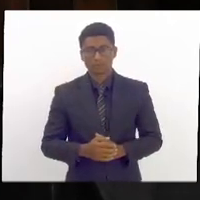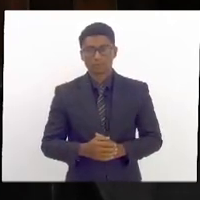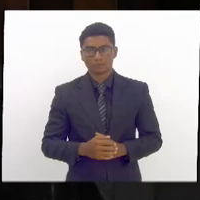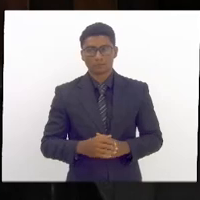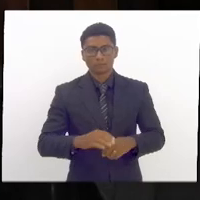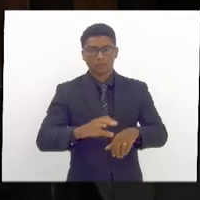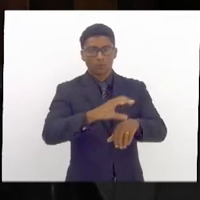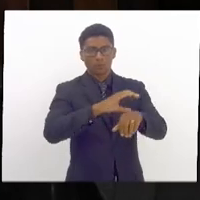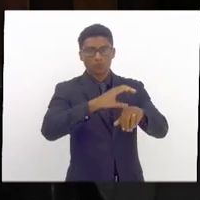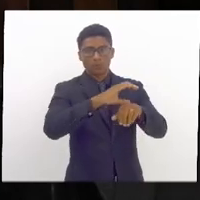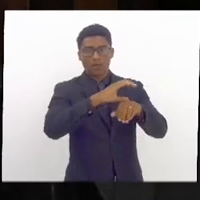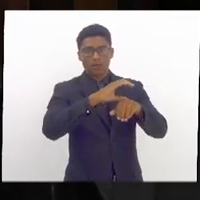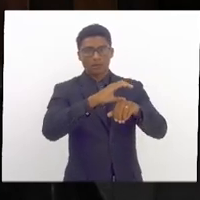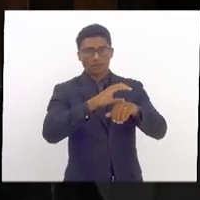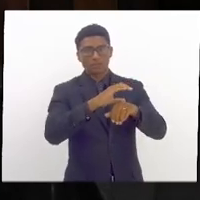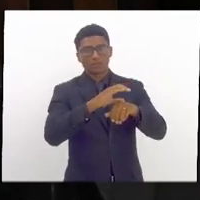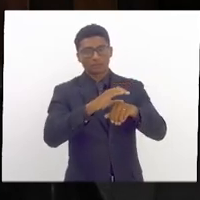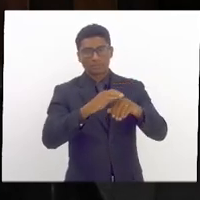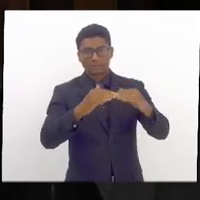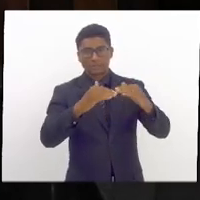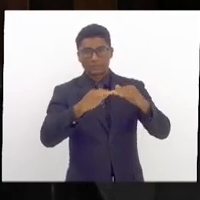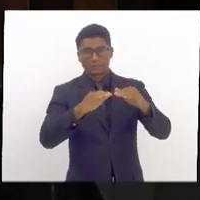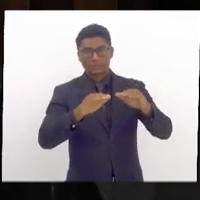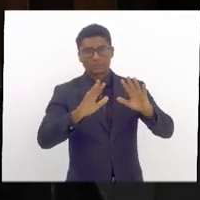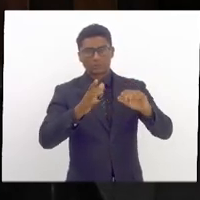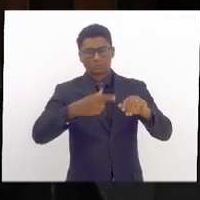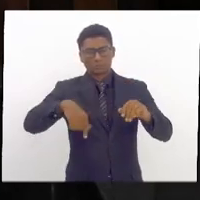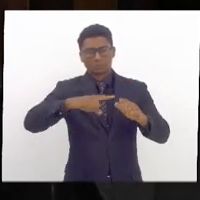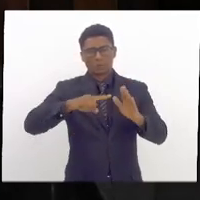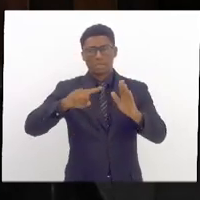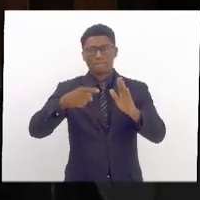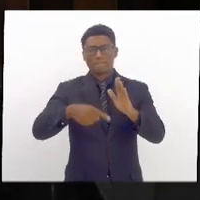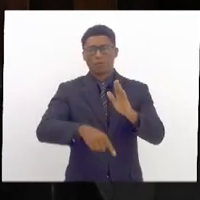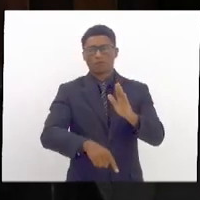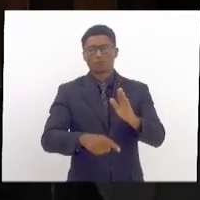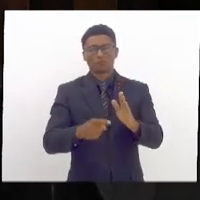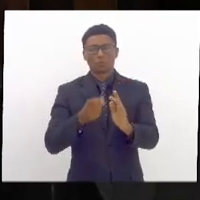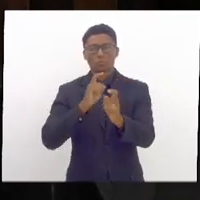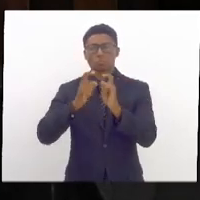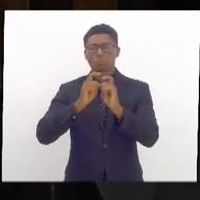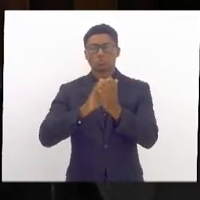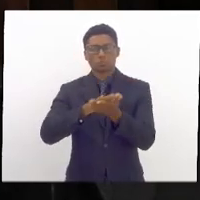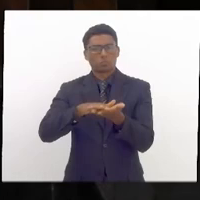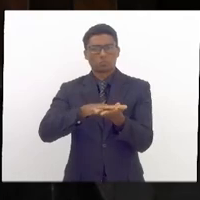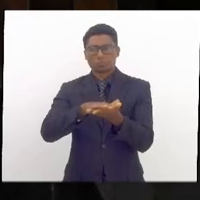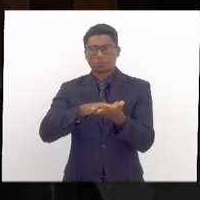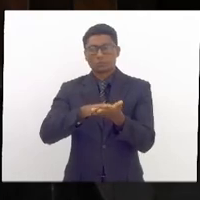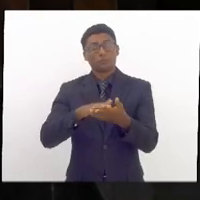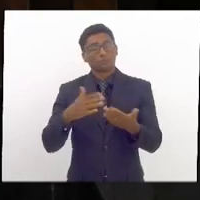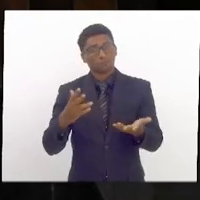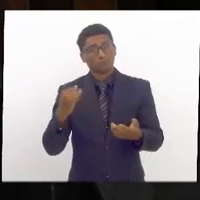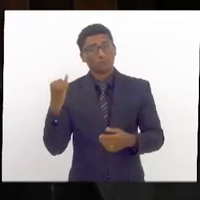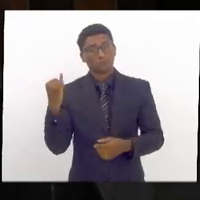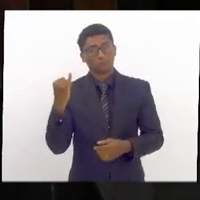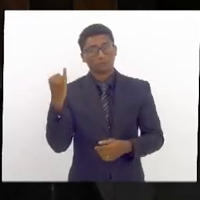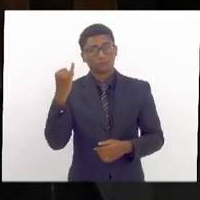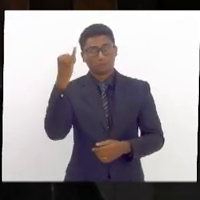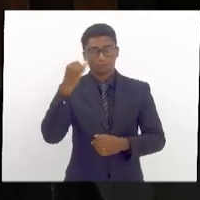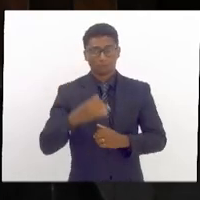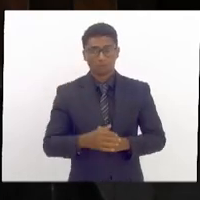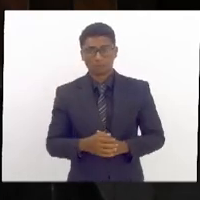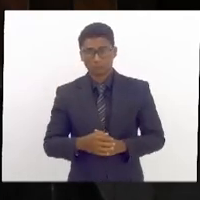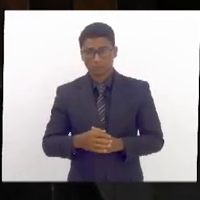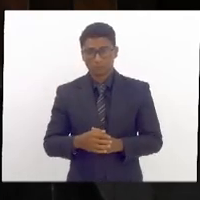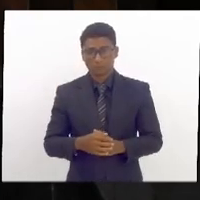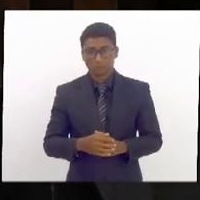inconstitucionalidade por vício de iniciativa. Nós não nos aprofundamos na questão, então é fundamental que nós tenhamos o